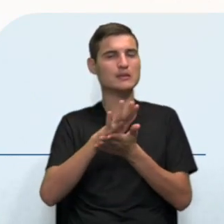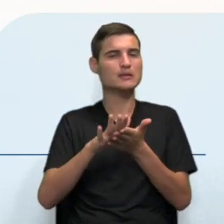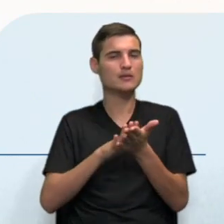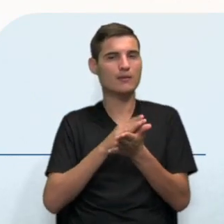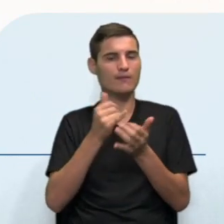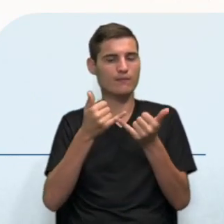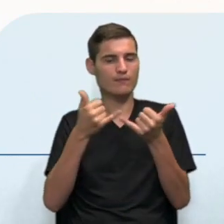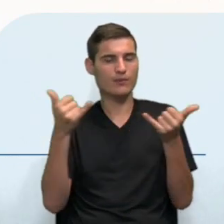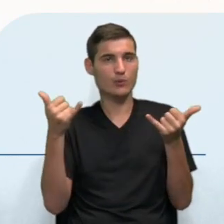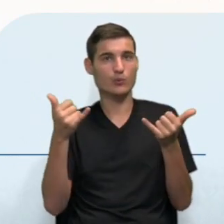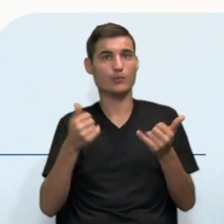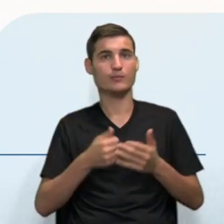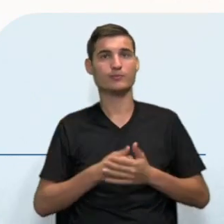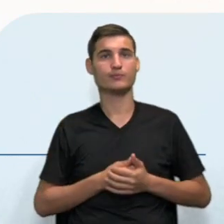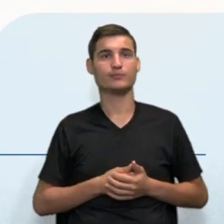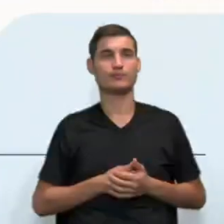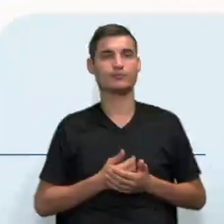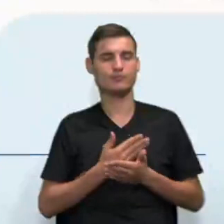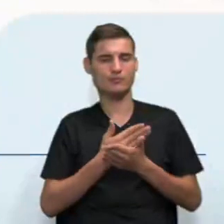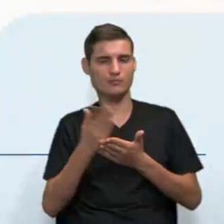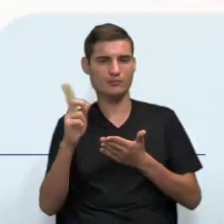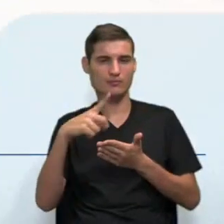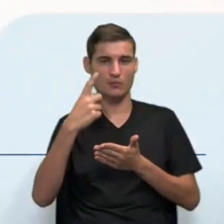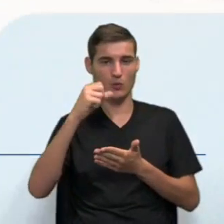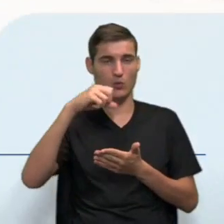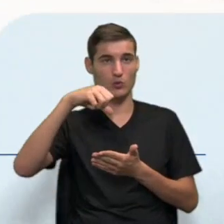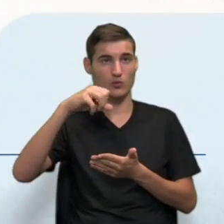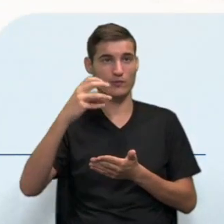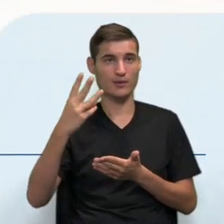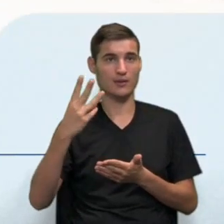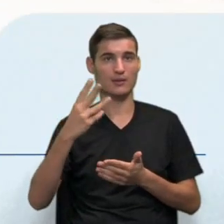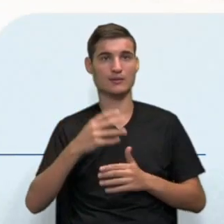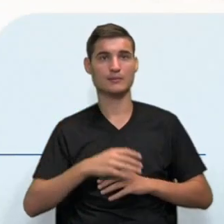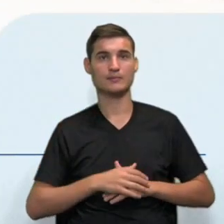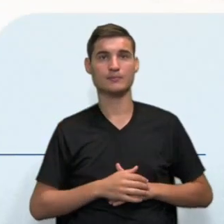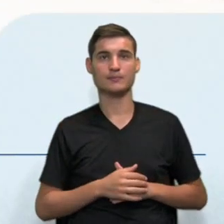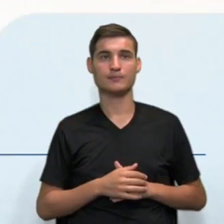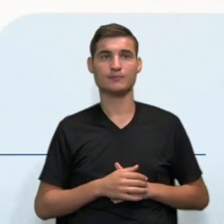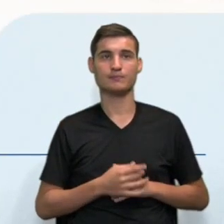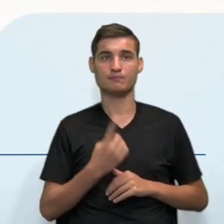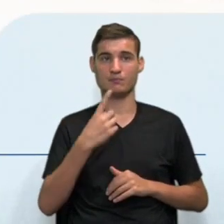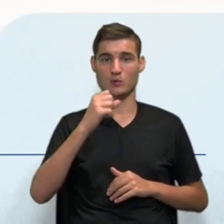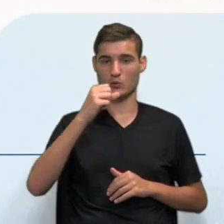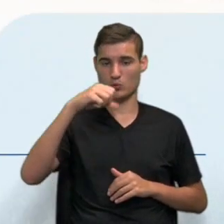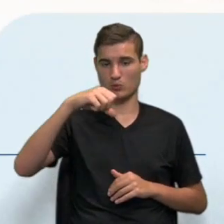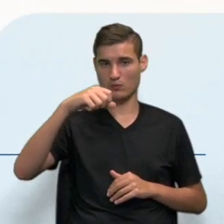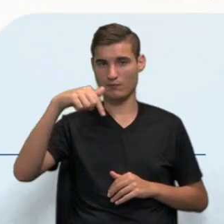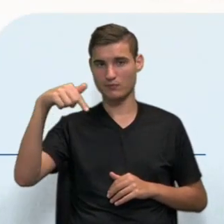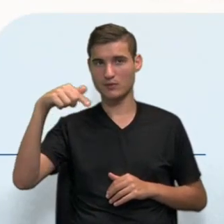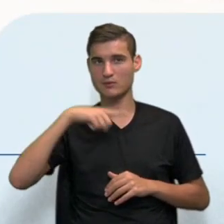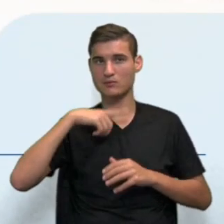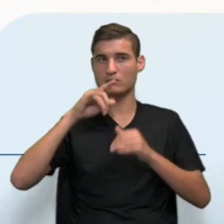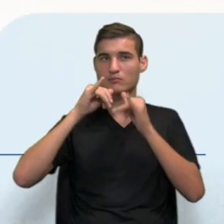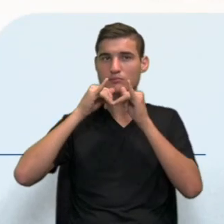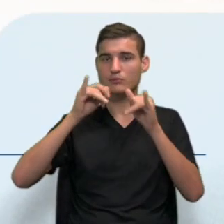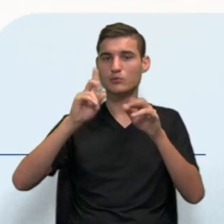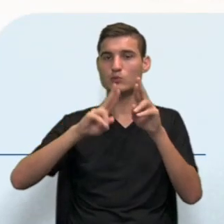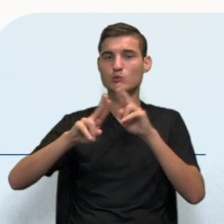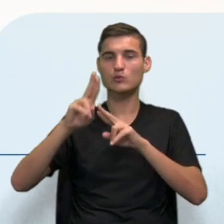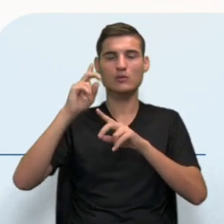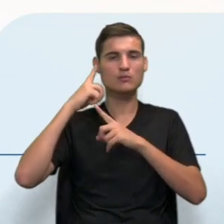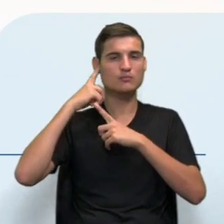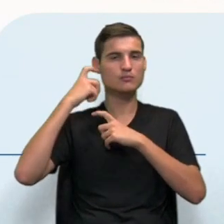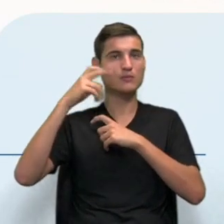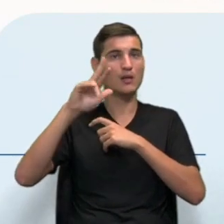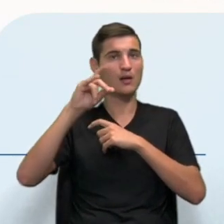Então, as comunicações sem fio começaram a acontecer ali em 1893. Em 1897, teve uma transmissão via rádio